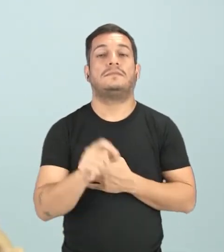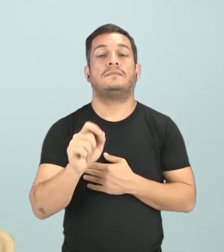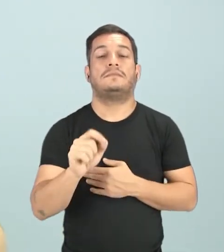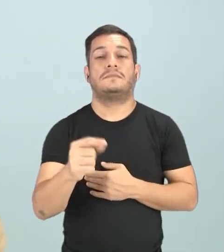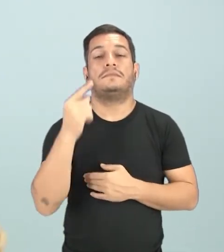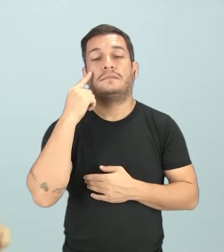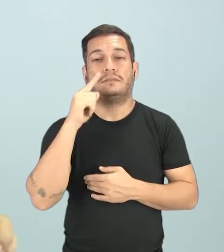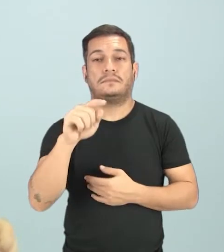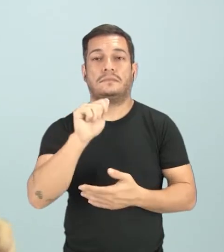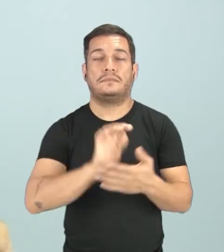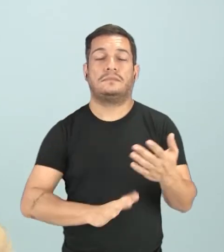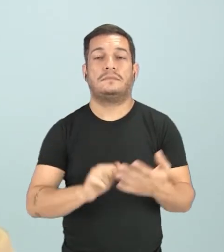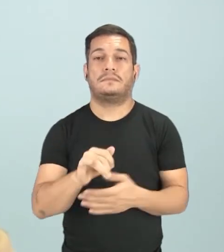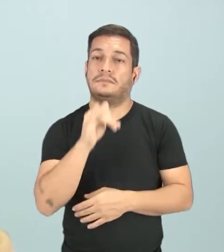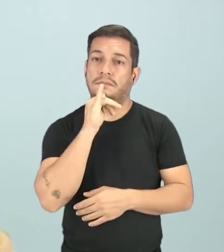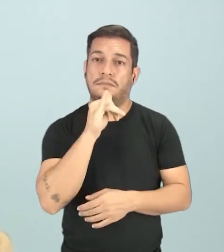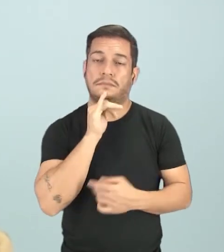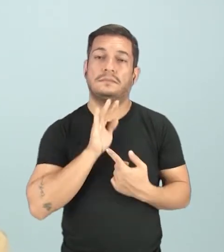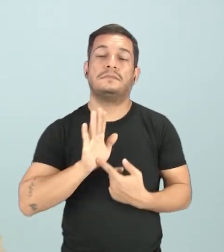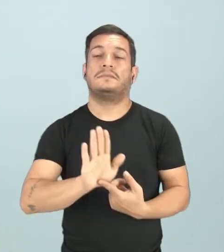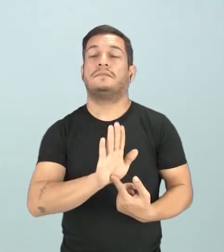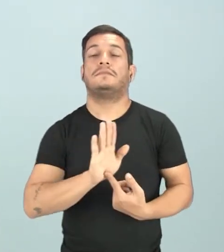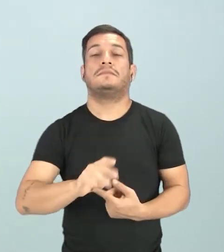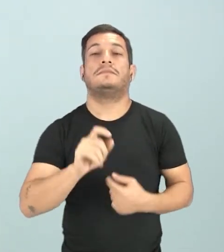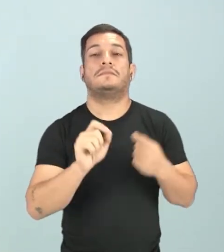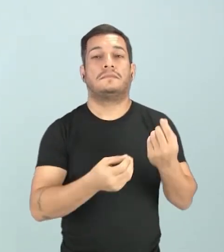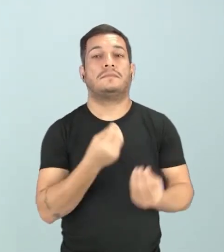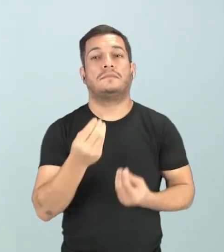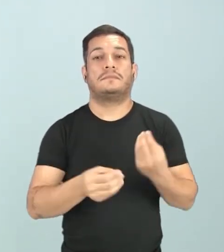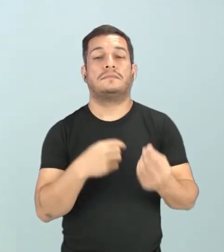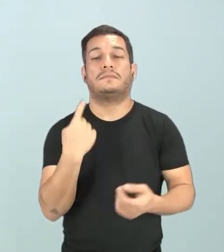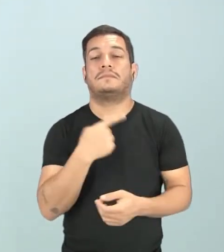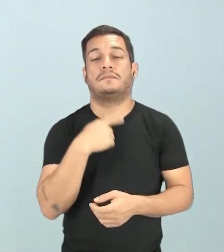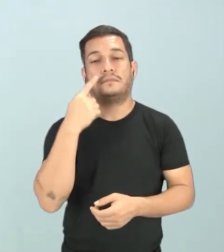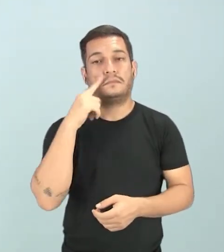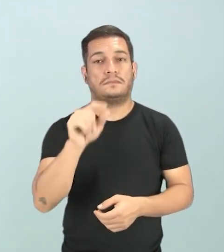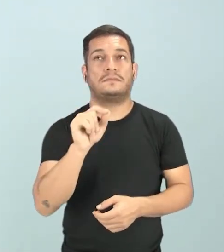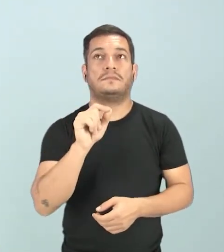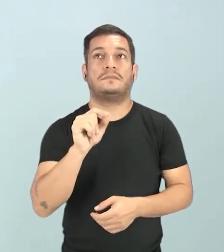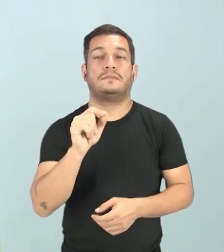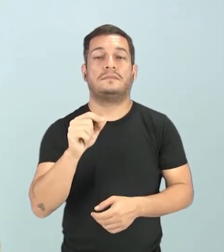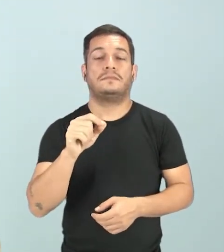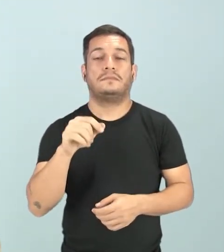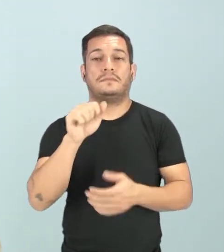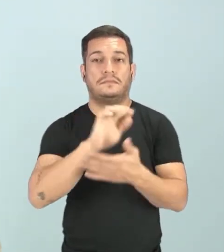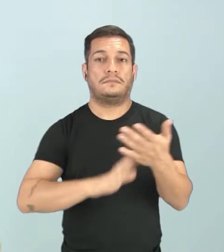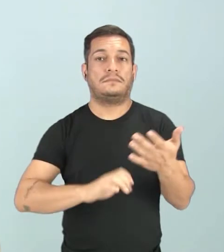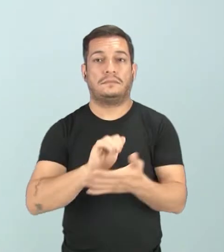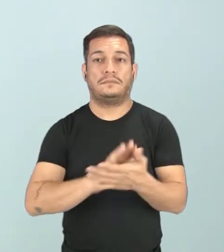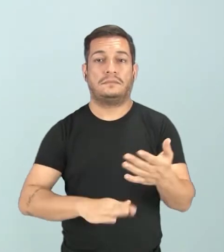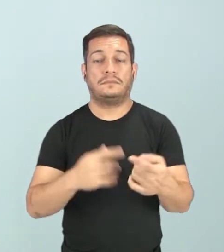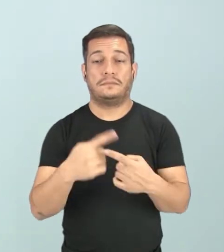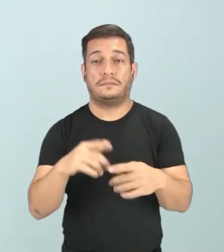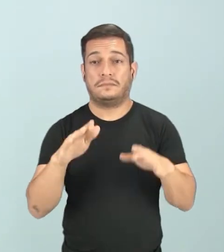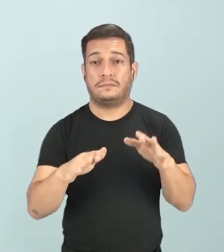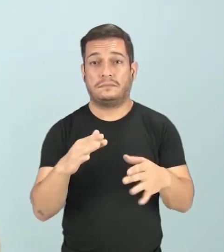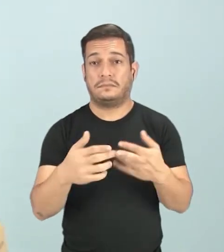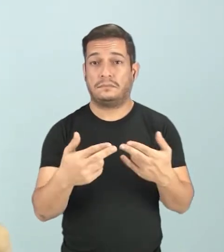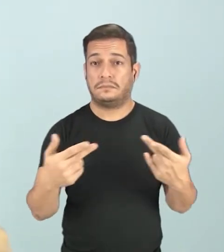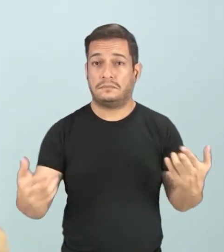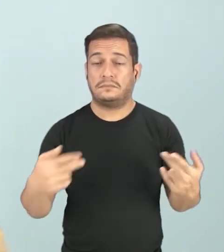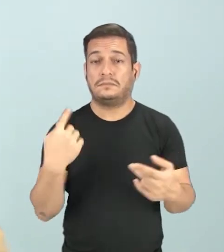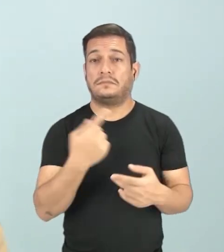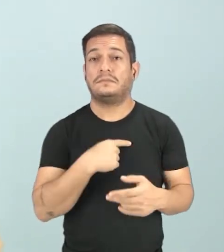um exercício, um exemplo, né, mostrando como a gente pode ver isso nas nossas atividades, porque muitas coisas a gente só